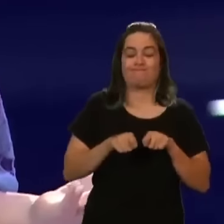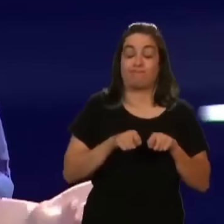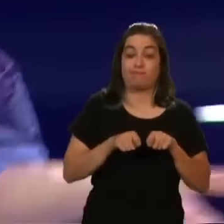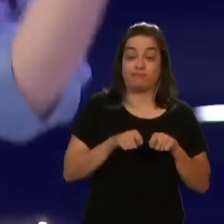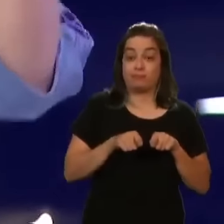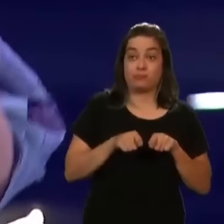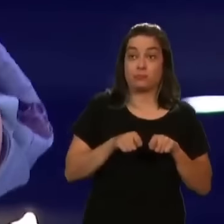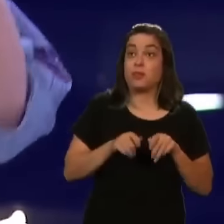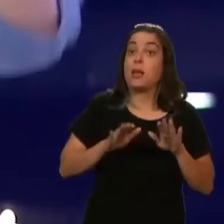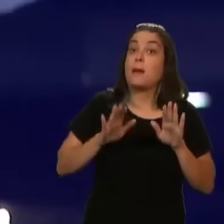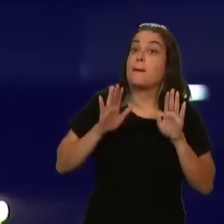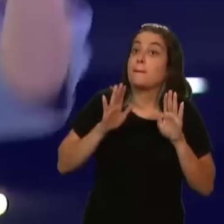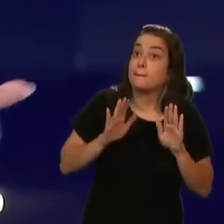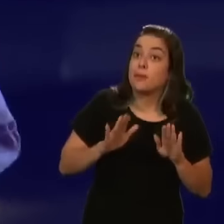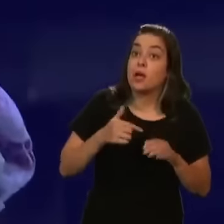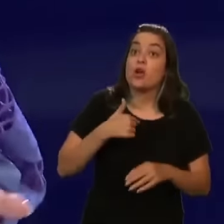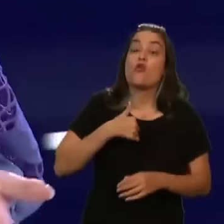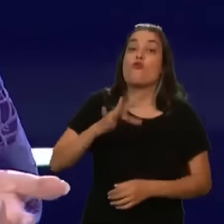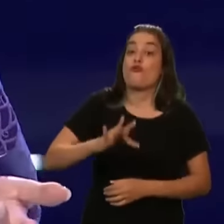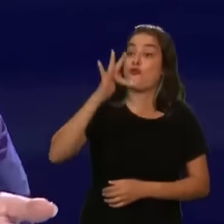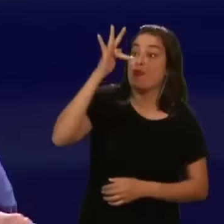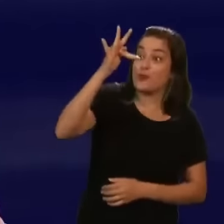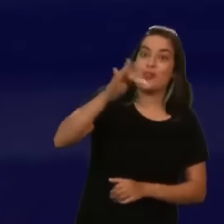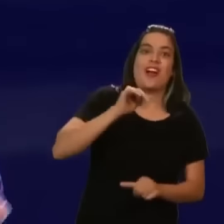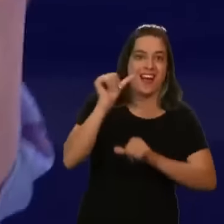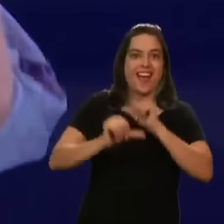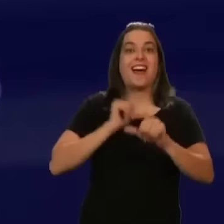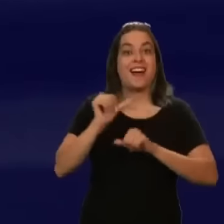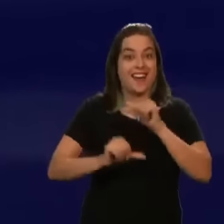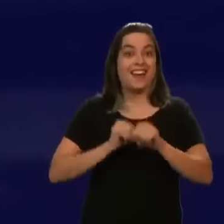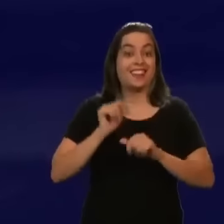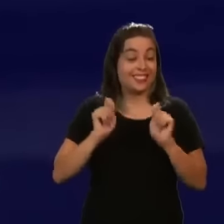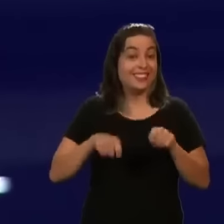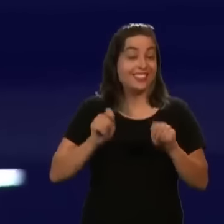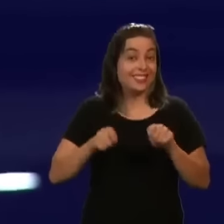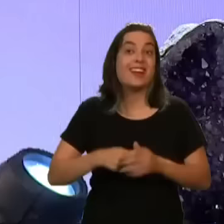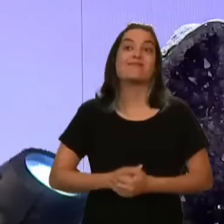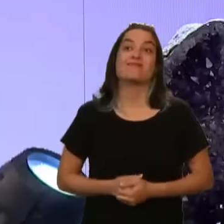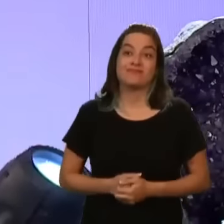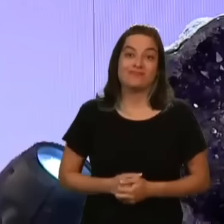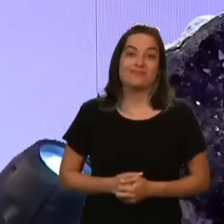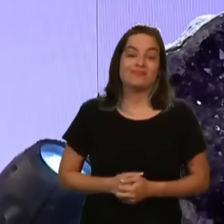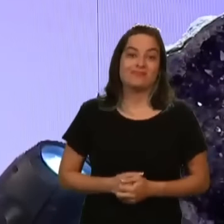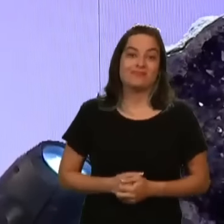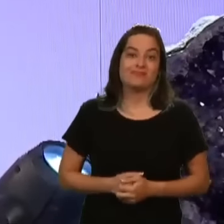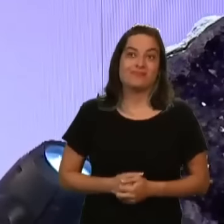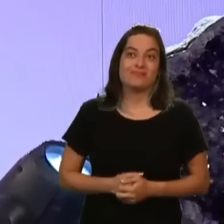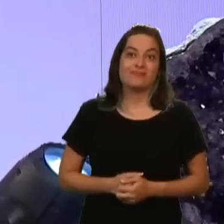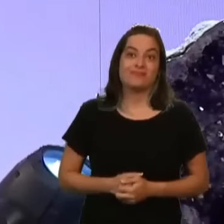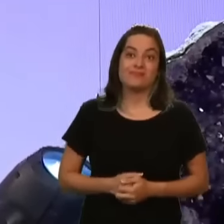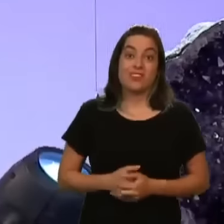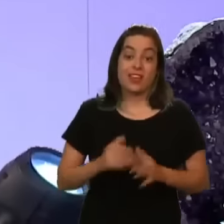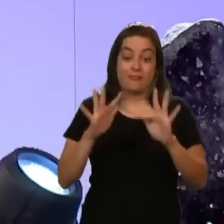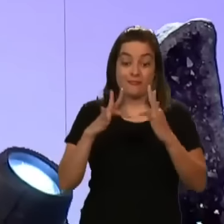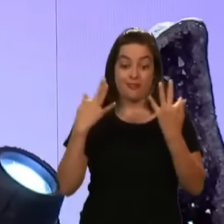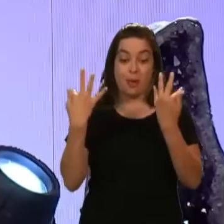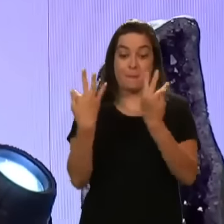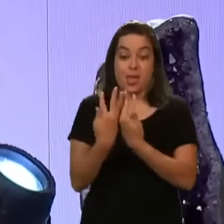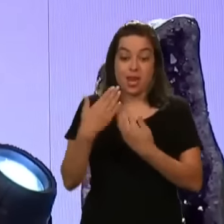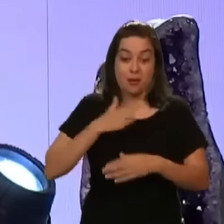posso. Mas eu também posso mudar o meu futuro. Eu posso mudar a família que eu vou